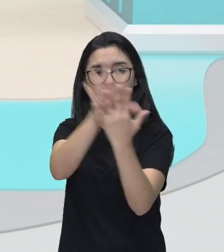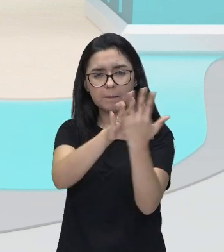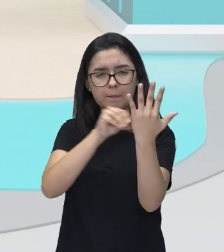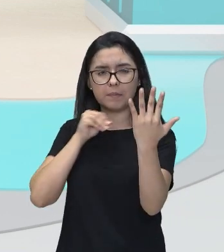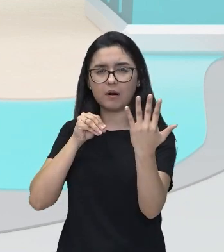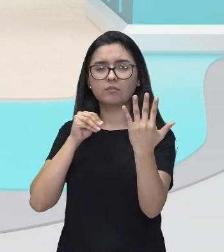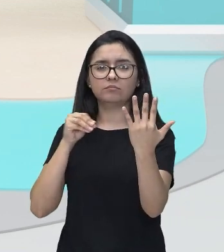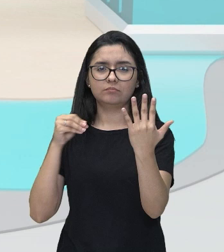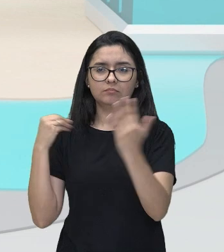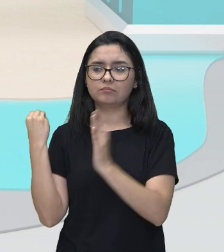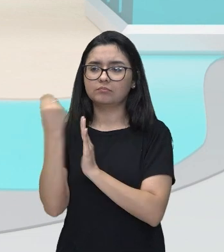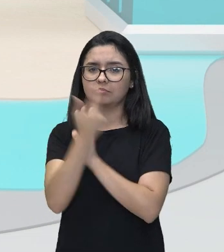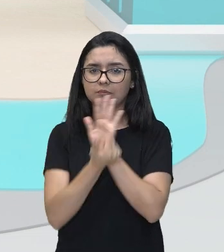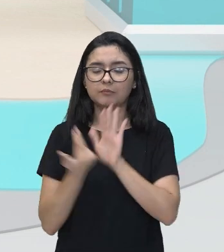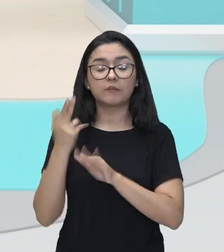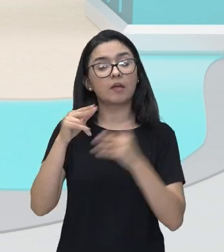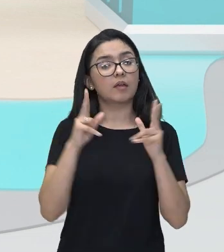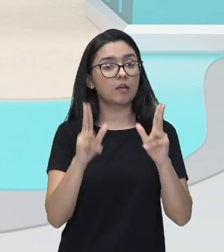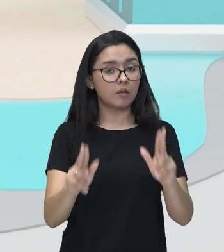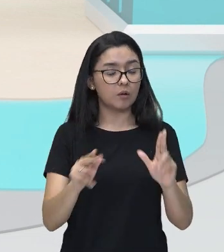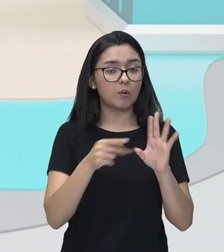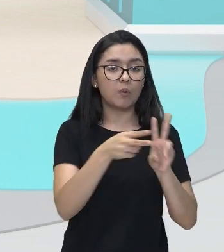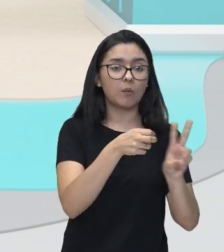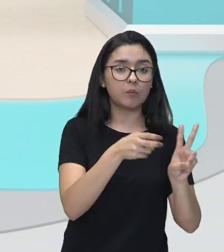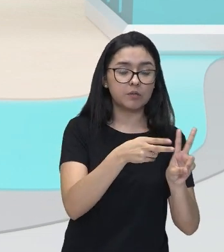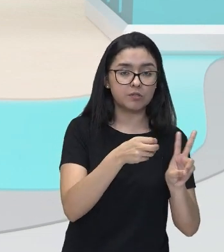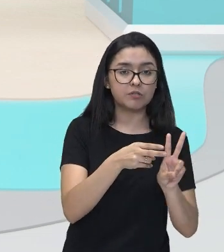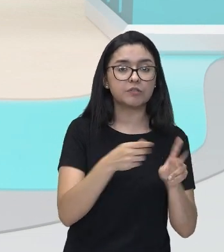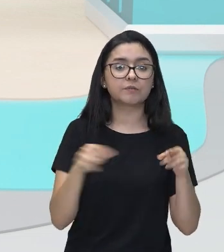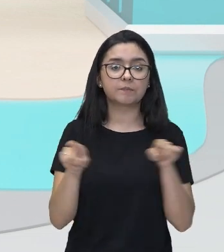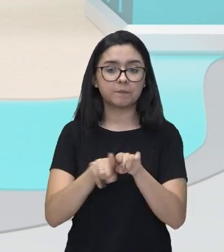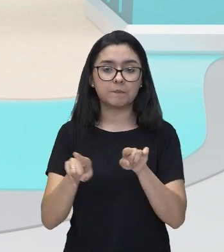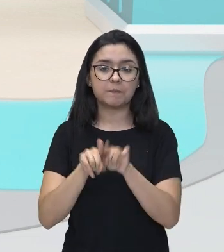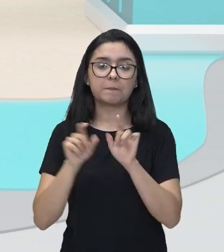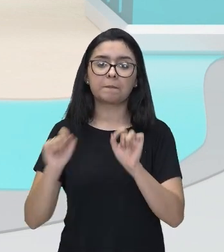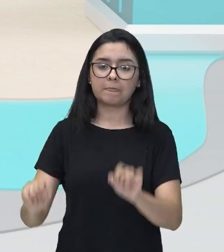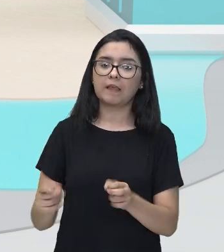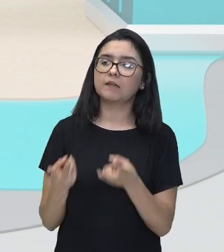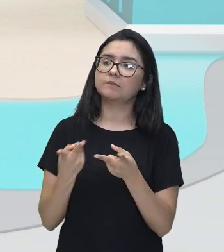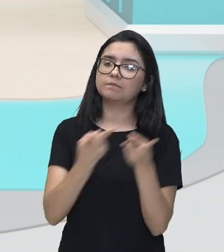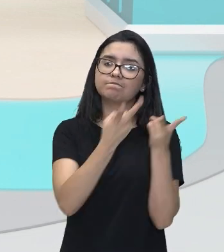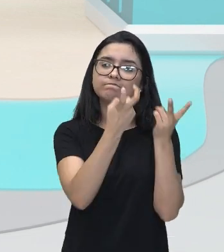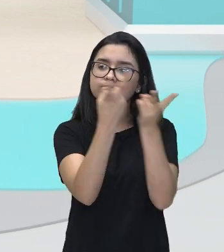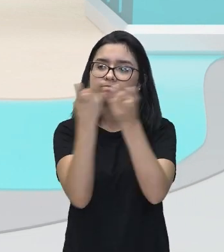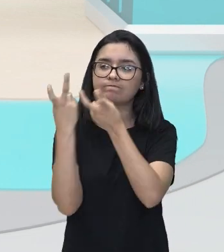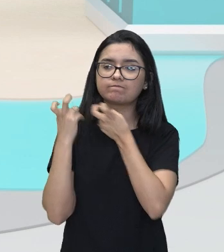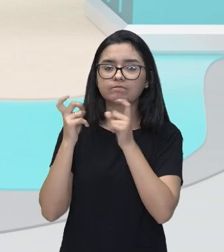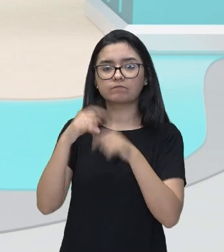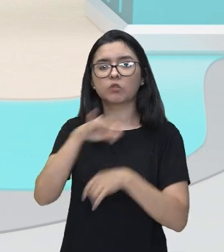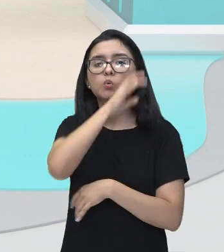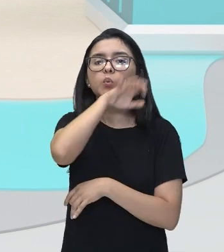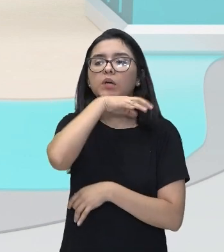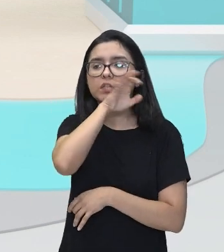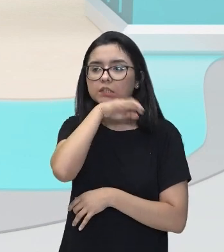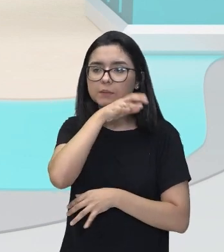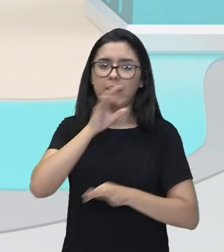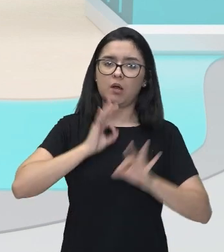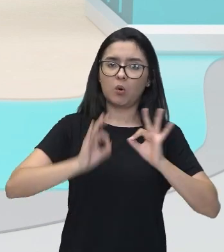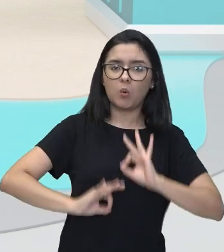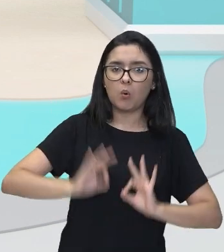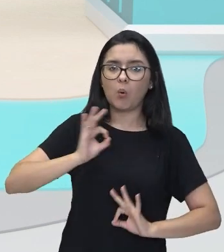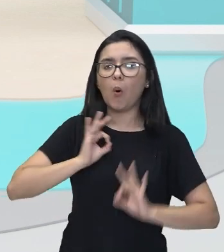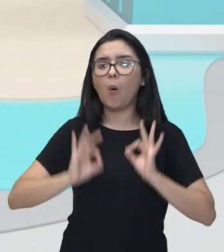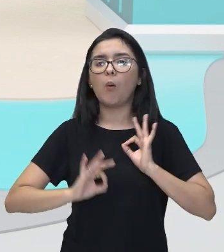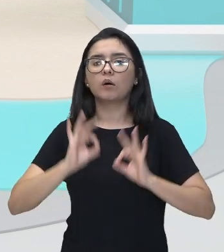grafismo, assim como os indígenas nos seus grafismos, nessa pintura corporal, observam ali os animais, as onças, os